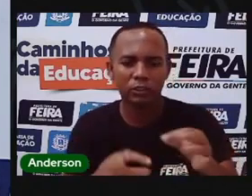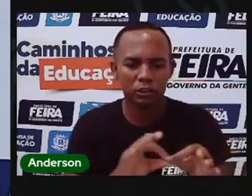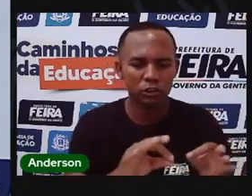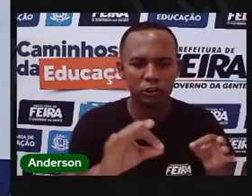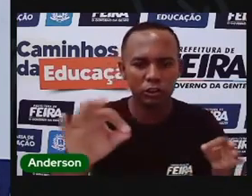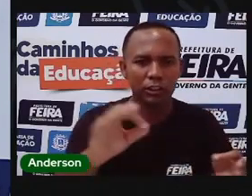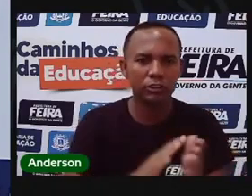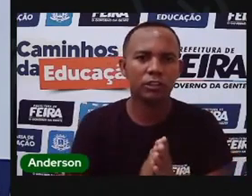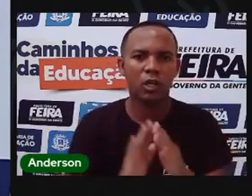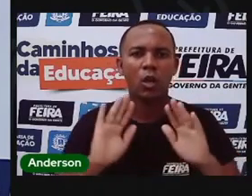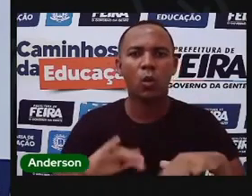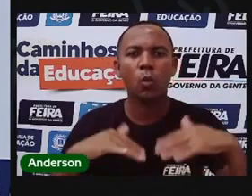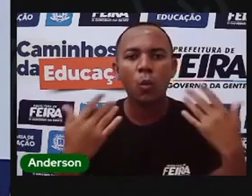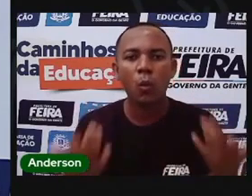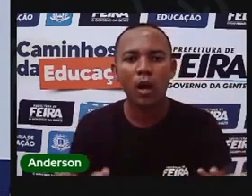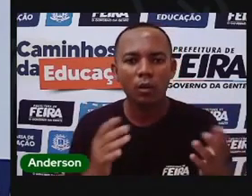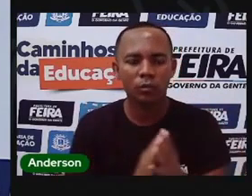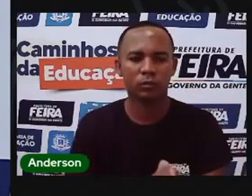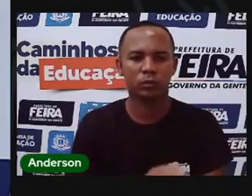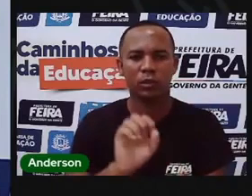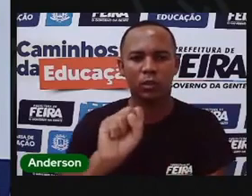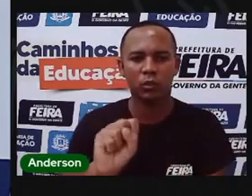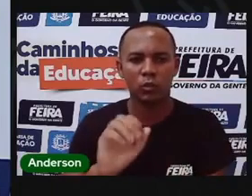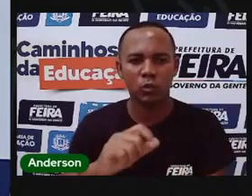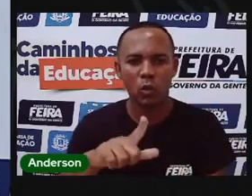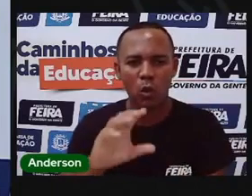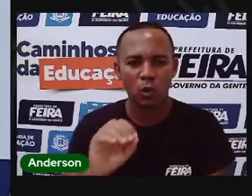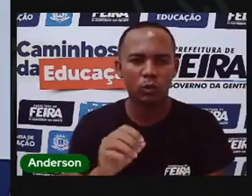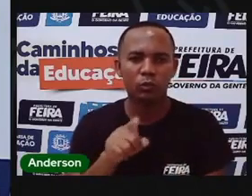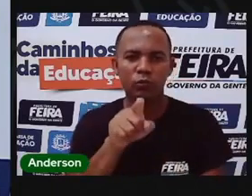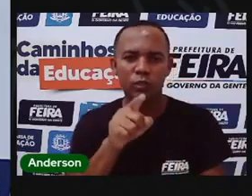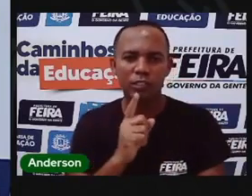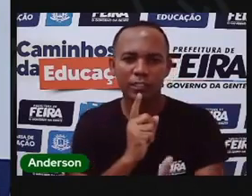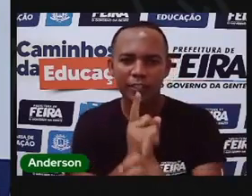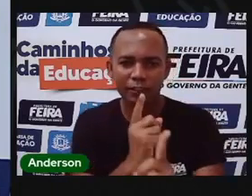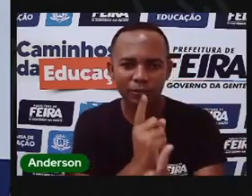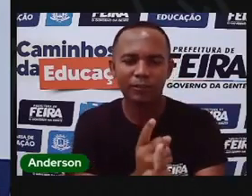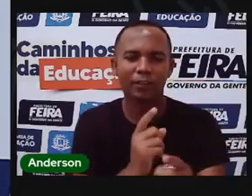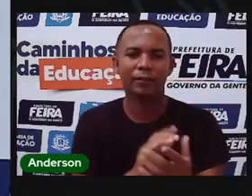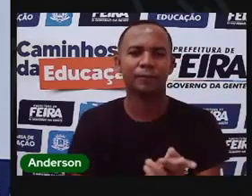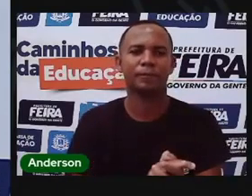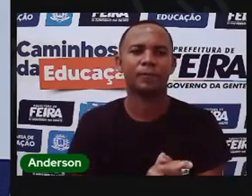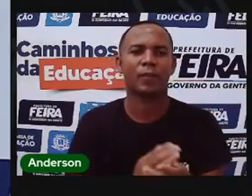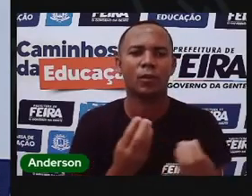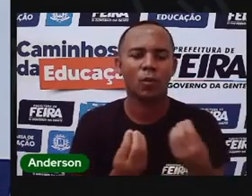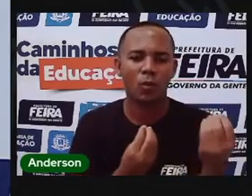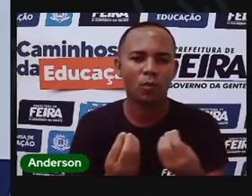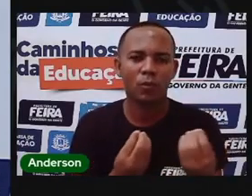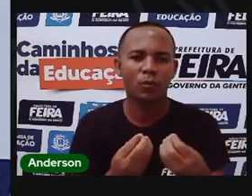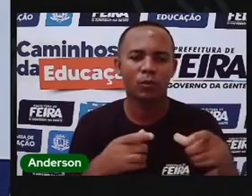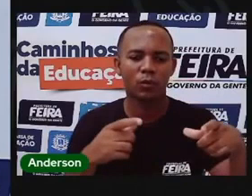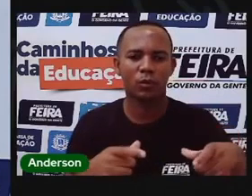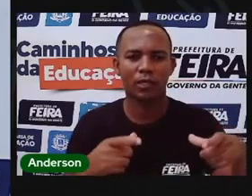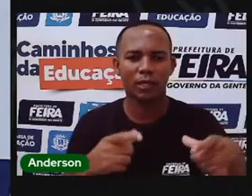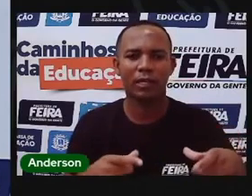distante, qual é o tipo de solo que eu consigo encontrar? Bom, eu moro em um residencial e no meu residencial tem